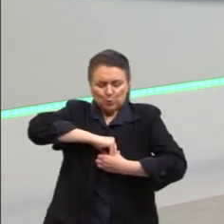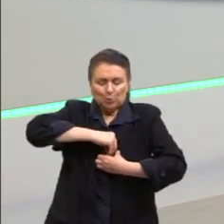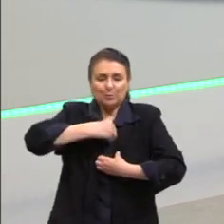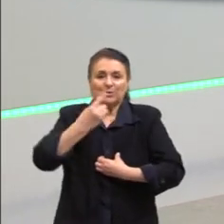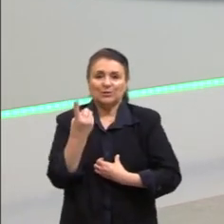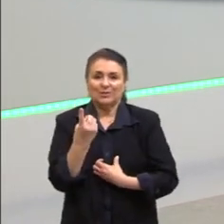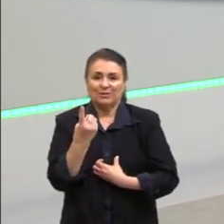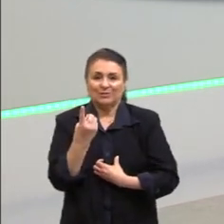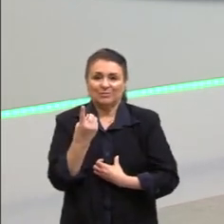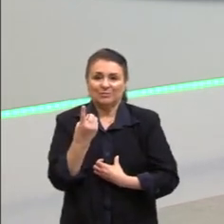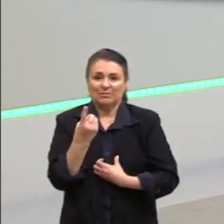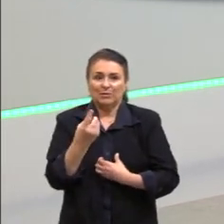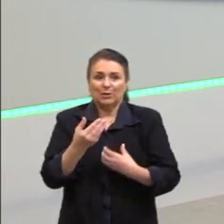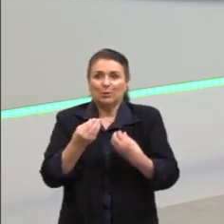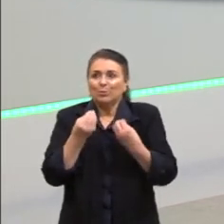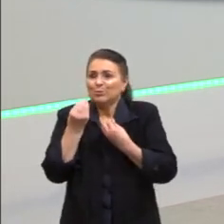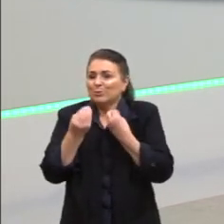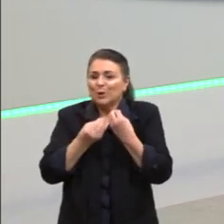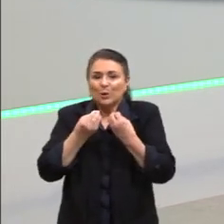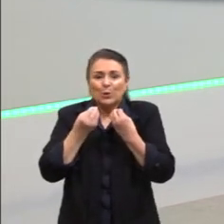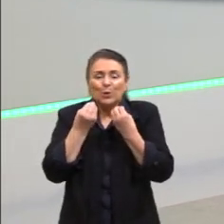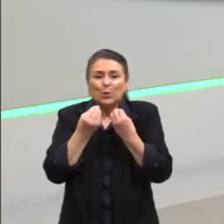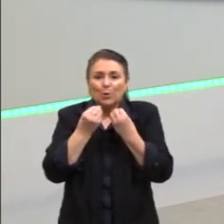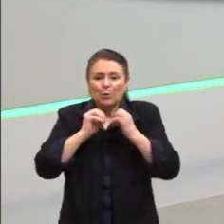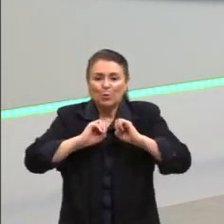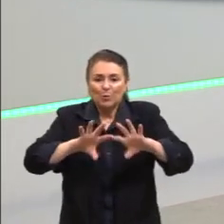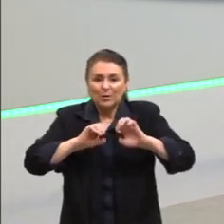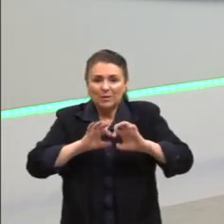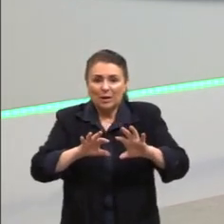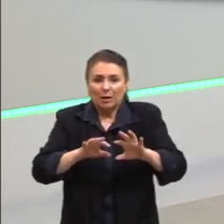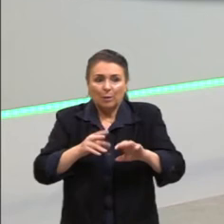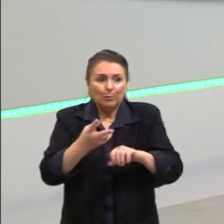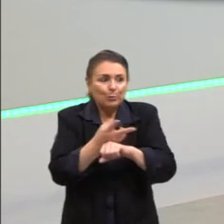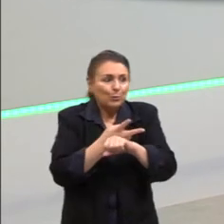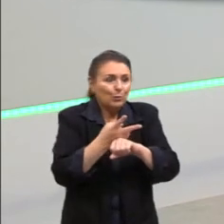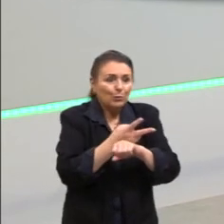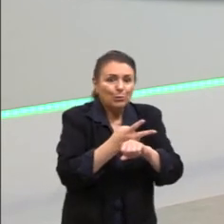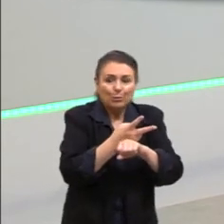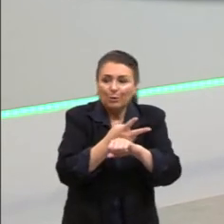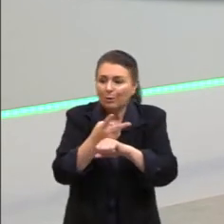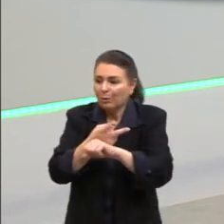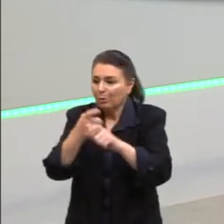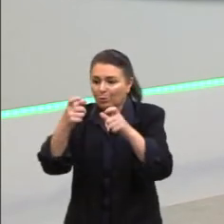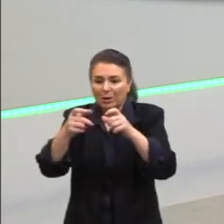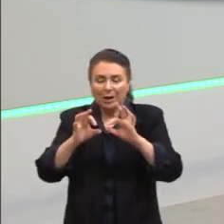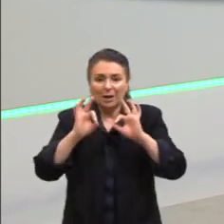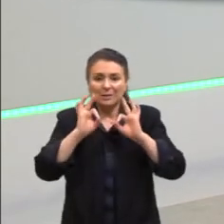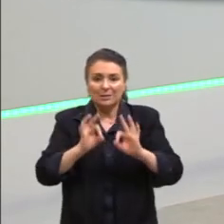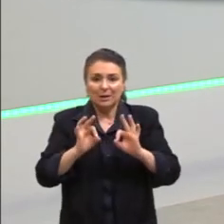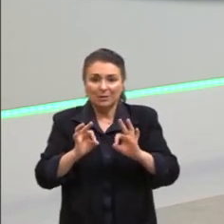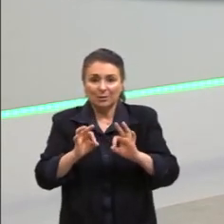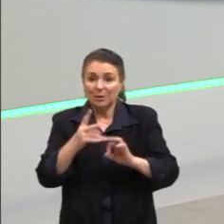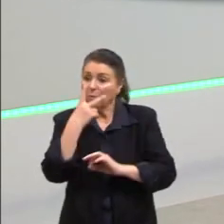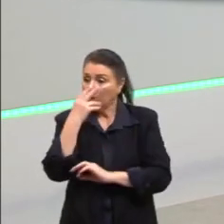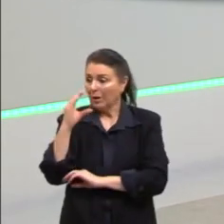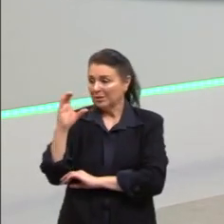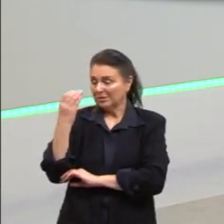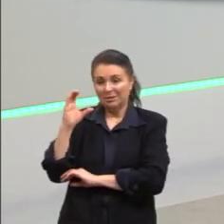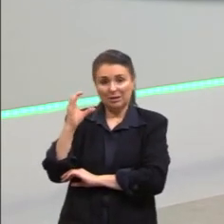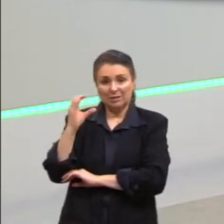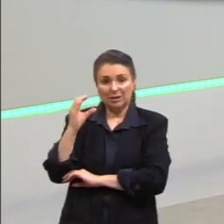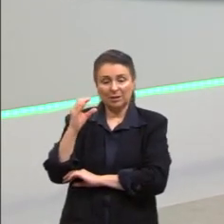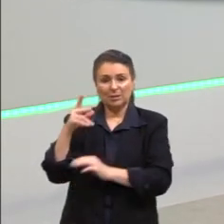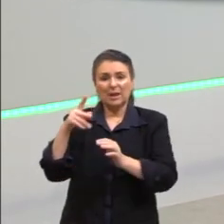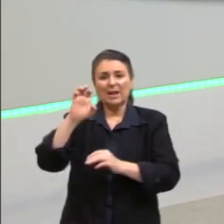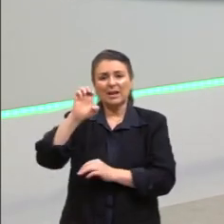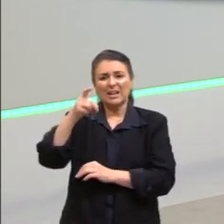não tenho como dar uma fórmula e dizer para vocês, na linha tal, vocês procurem tal coisa. Como as ciências que são mais exatas podem dar